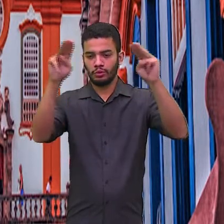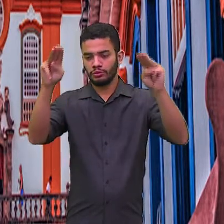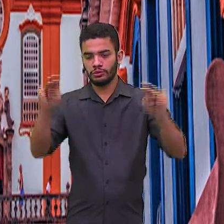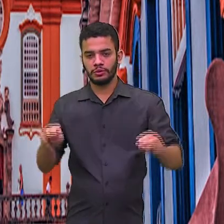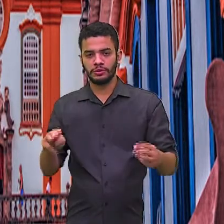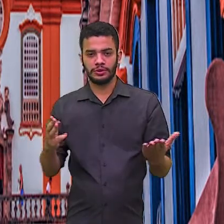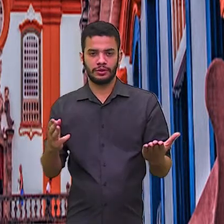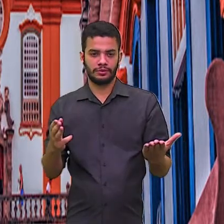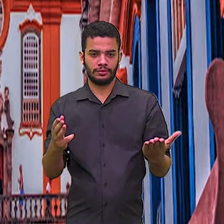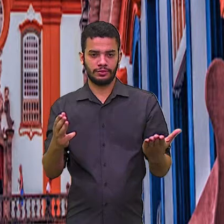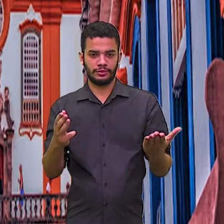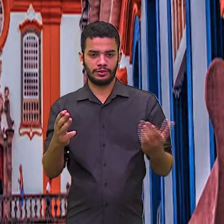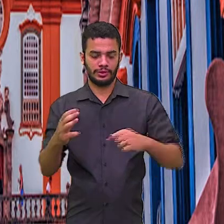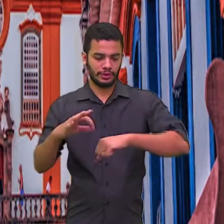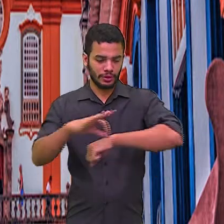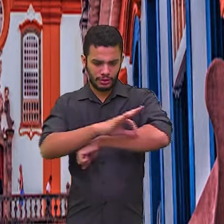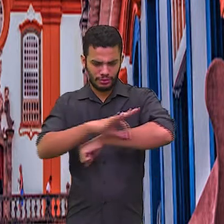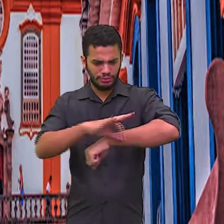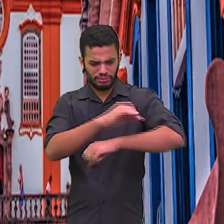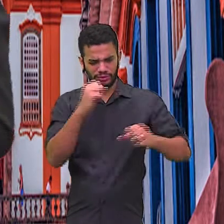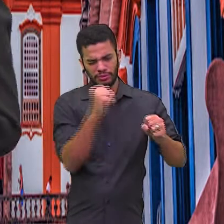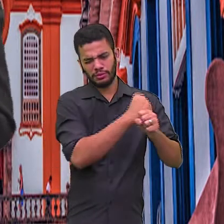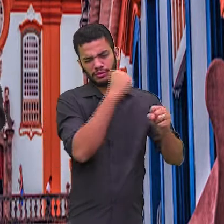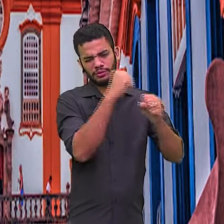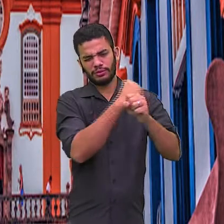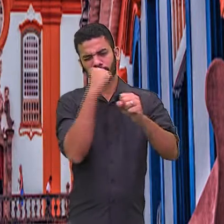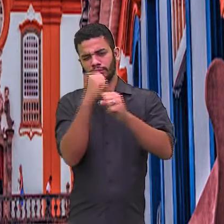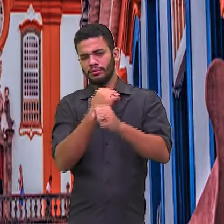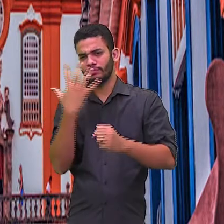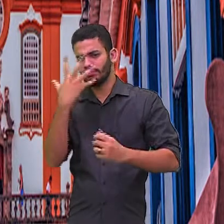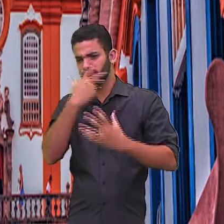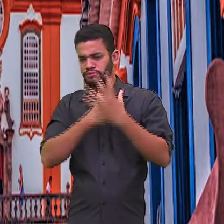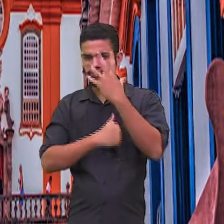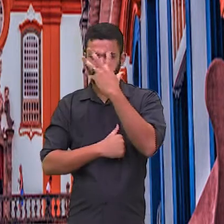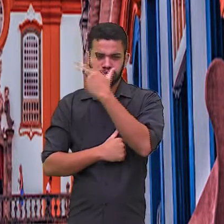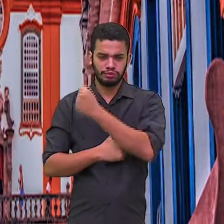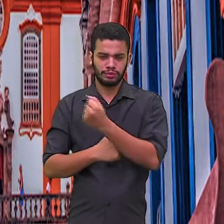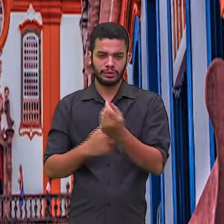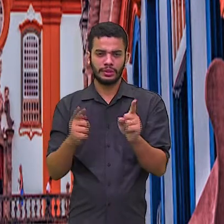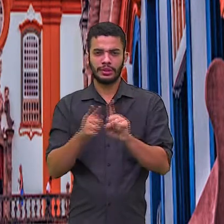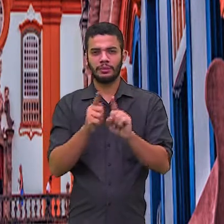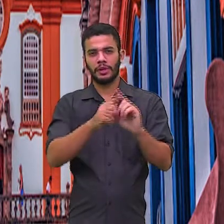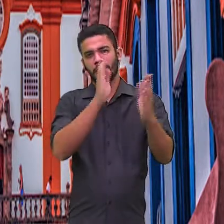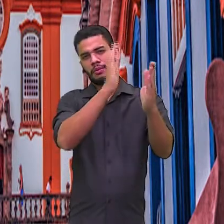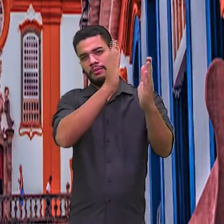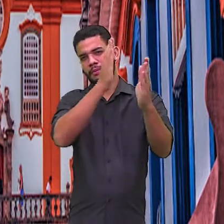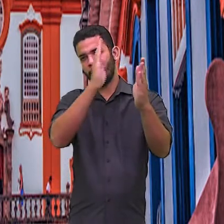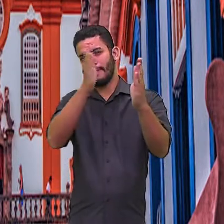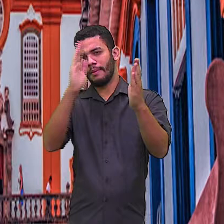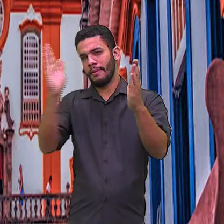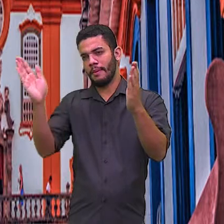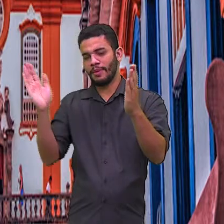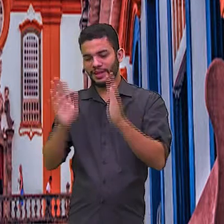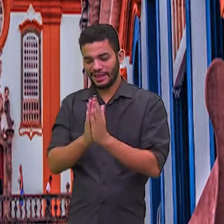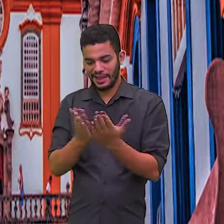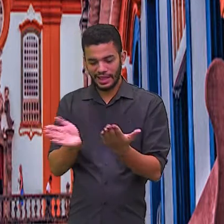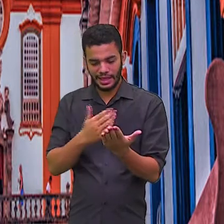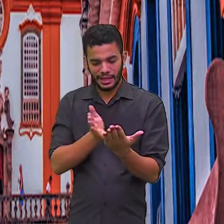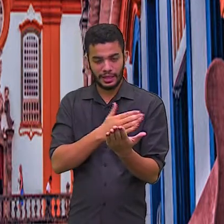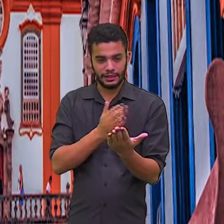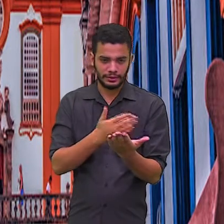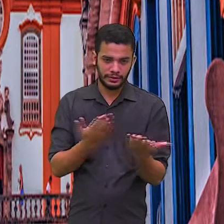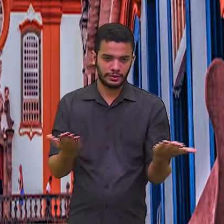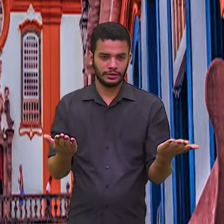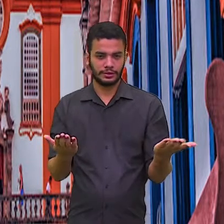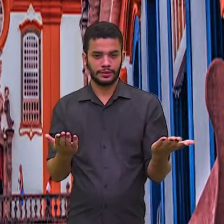monumentos arquitetônicos, as igrejas, as bibliotecas e assim sucessivamente. Como o Santuário